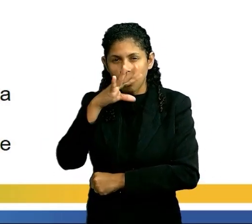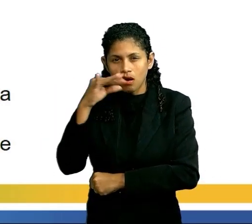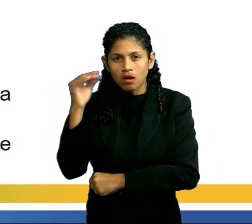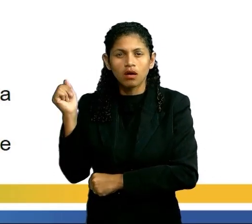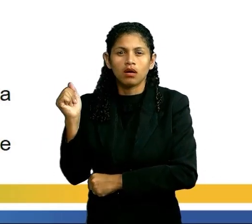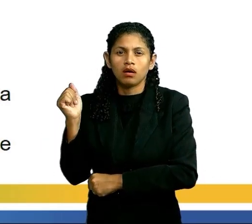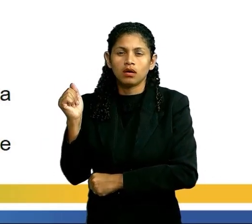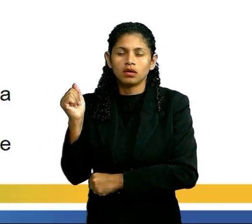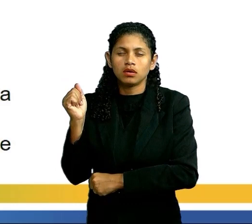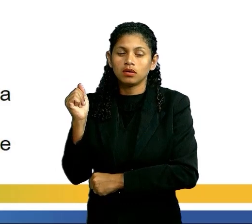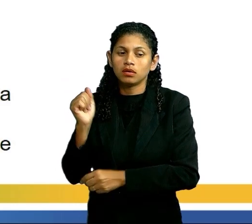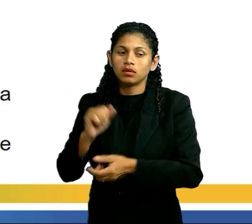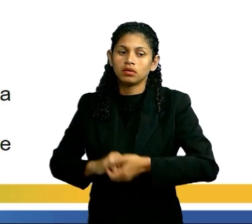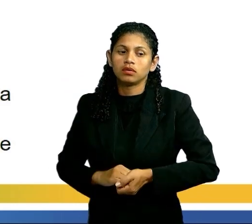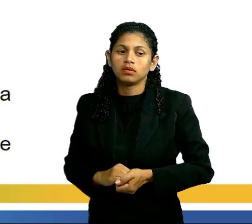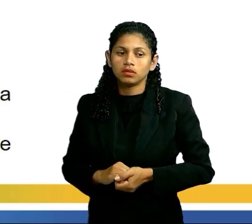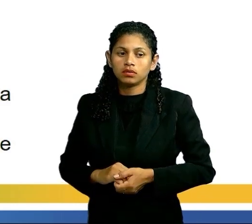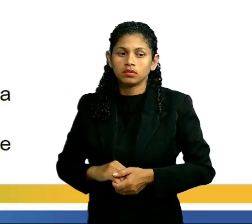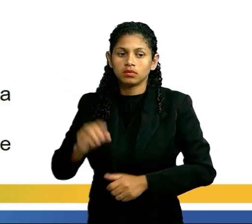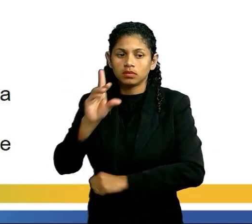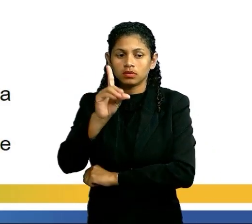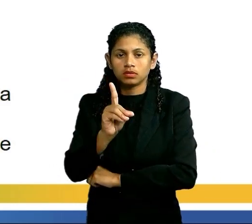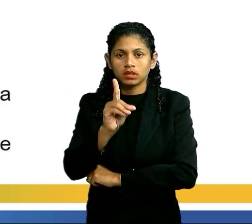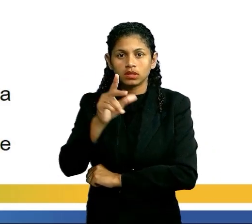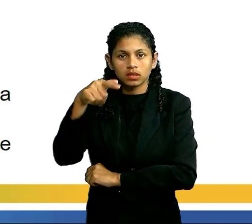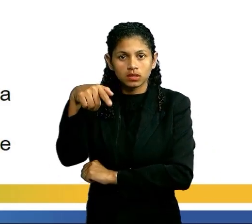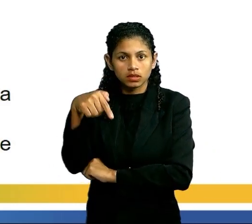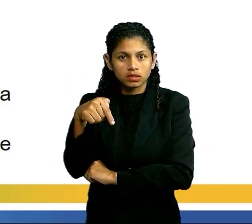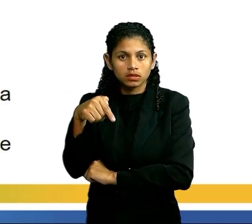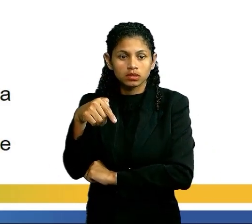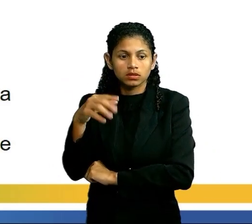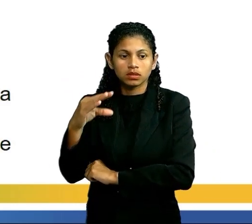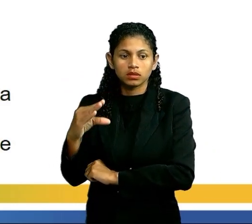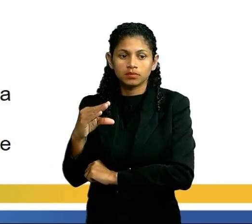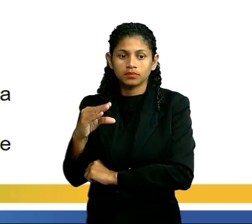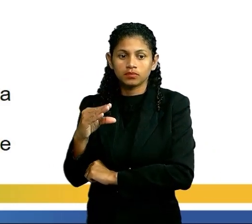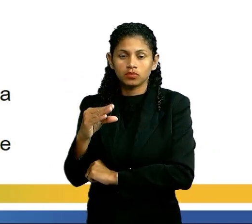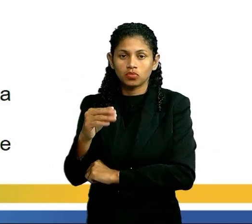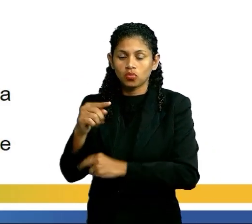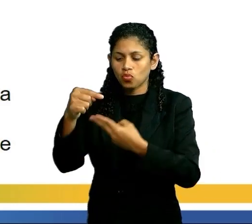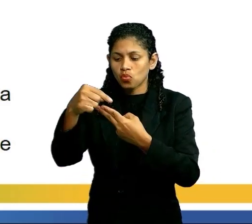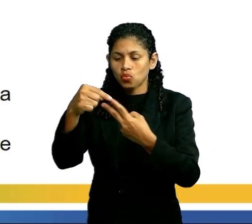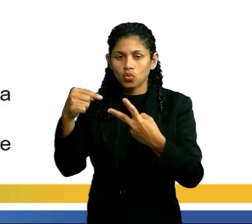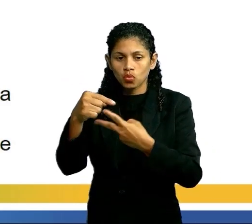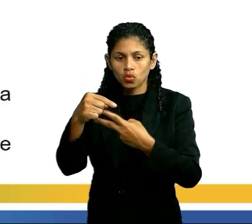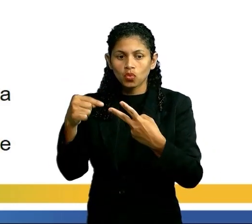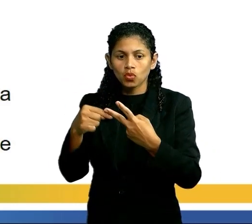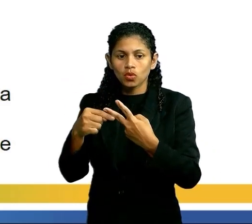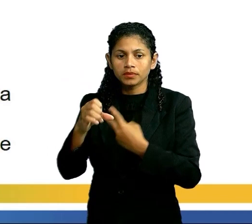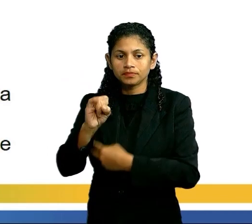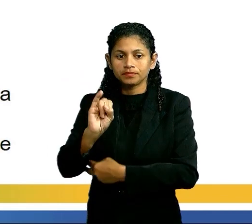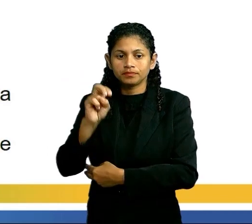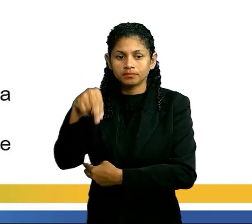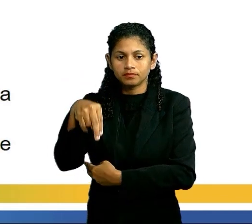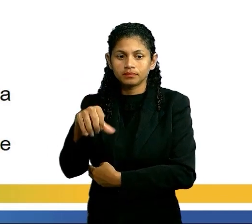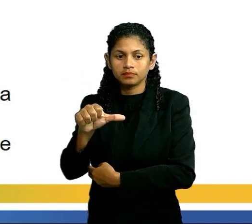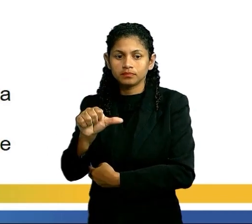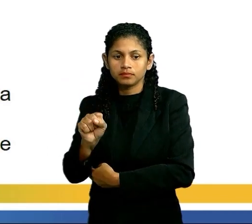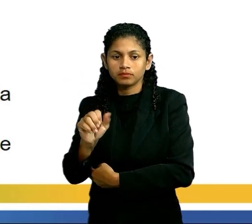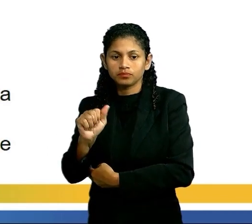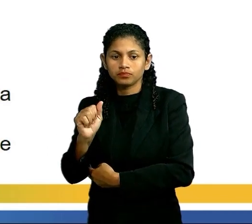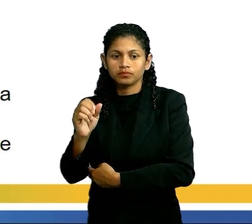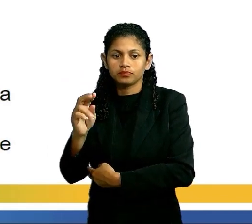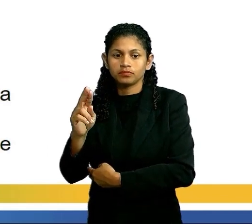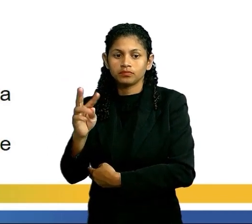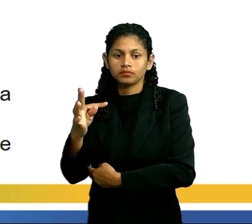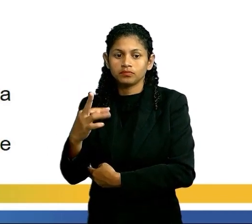isso? D, 7 carbonos com 2 insaturações na parte cíclica. Nós acabamos